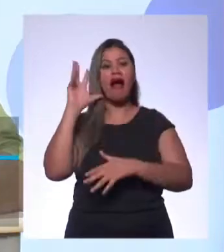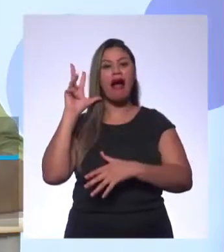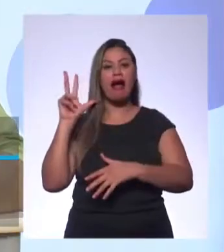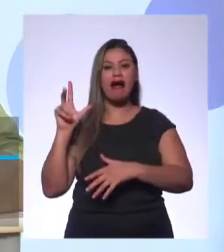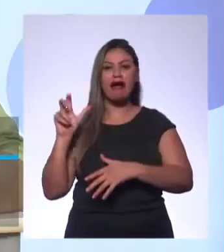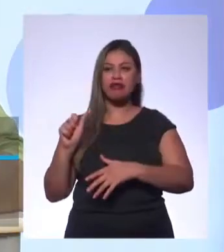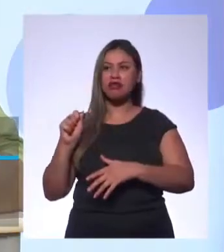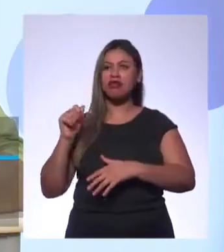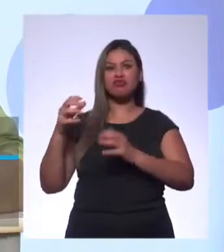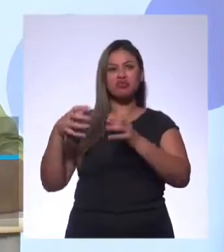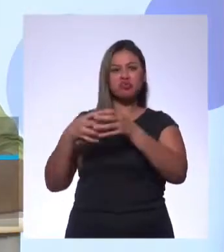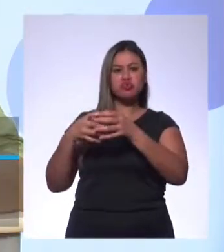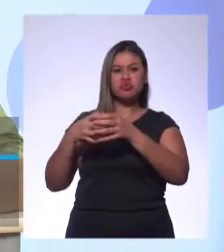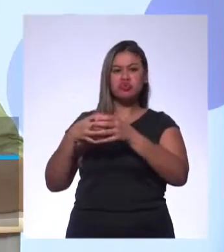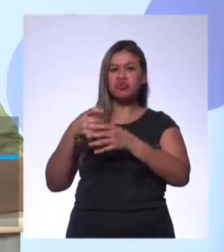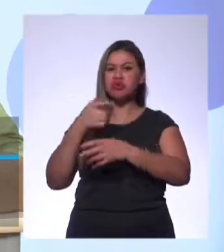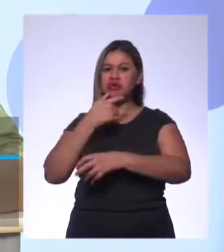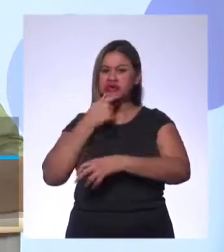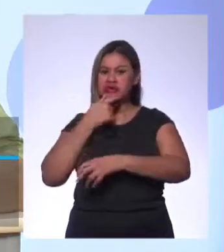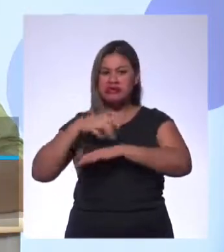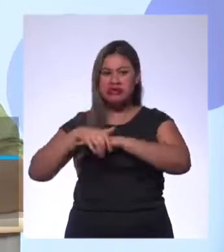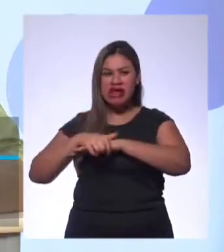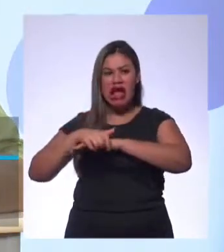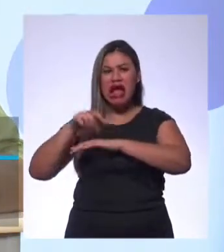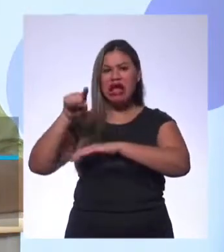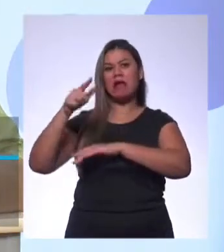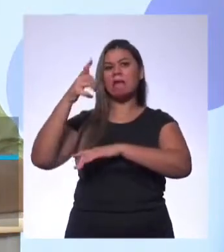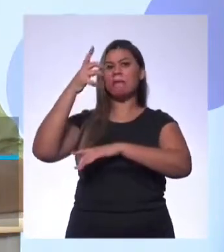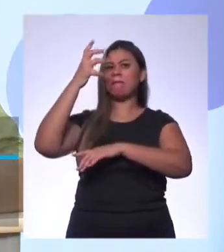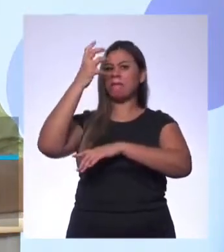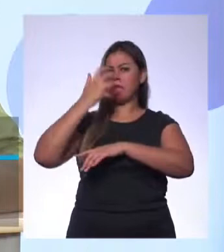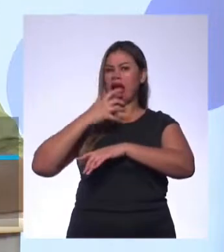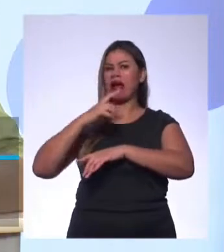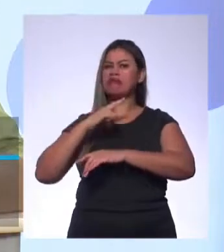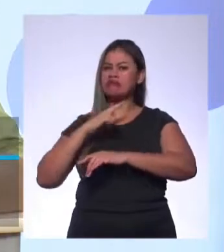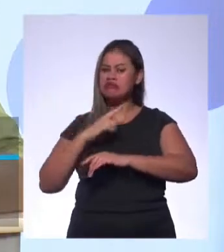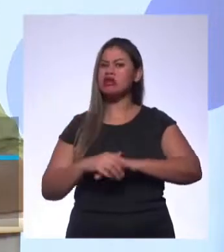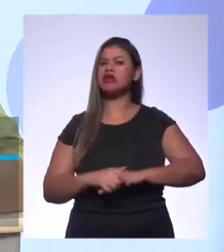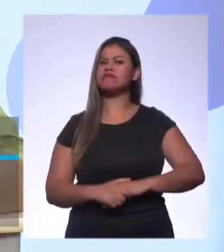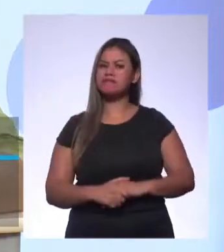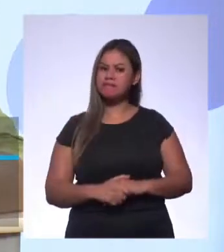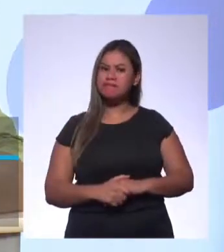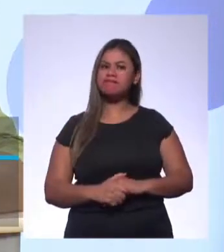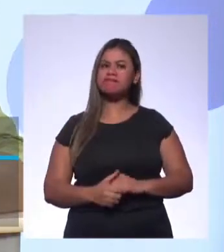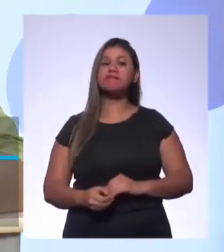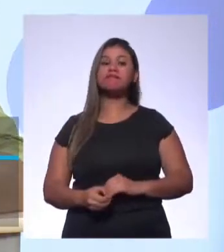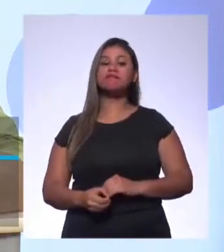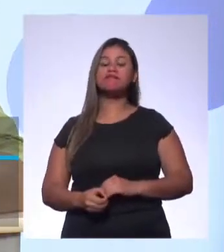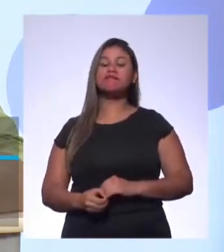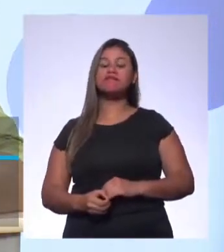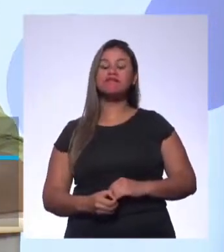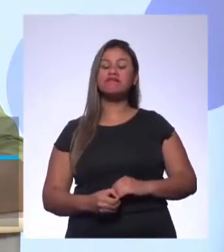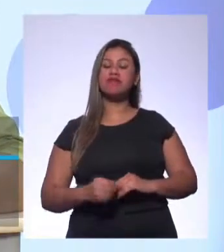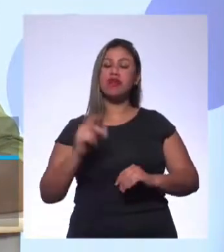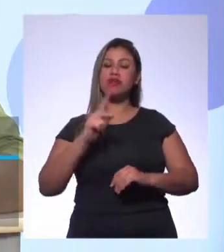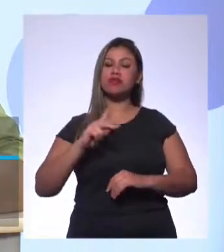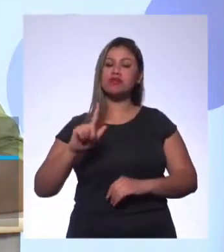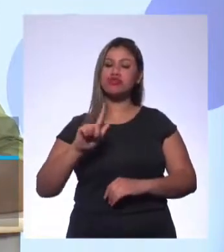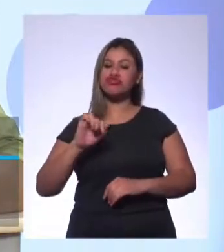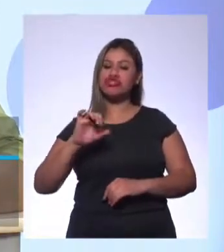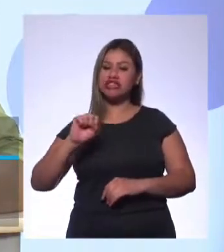brabo com os ingleses aqui, né? Com toda a razão. Aí a professora Gisele da Escola